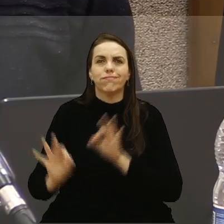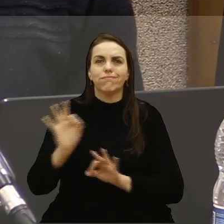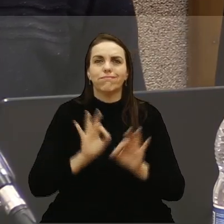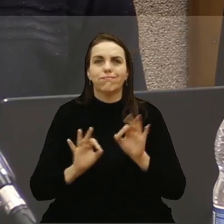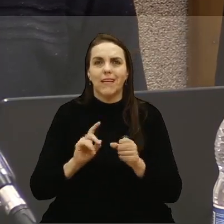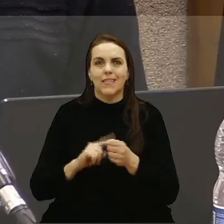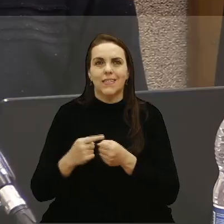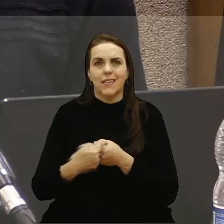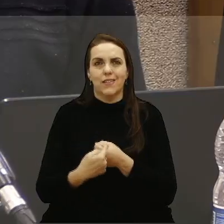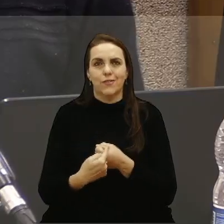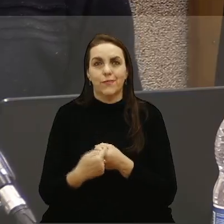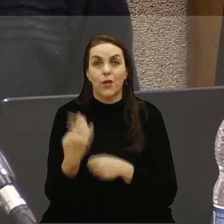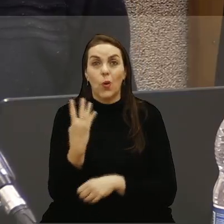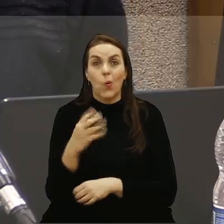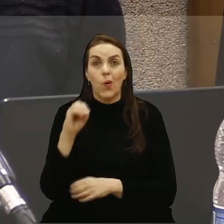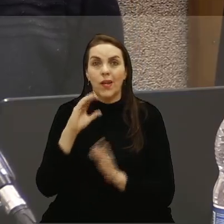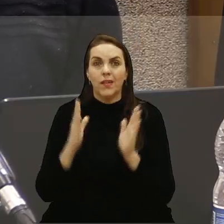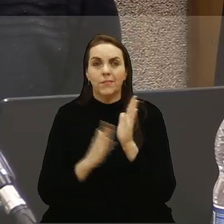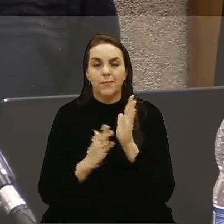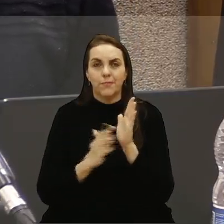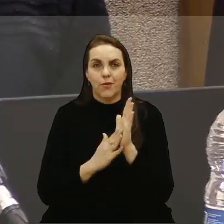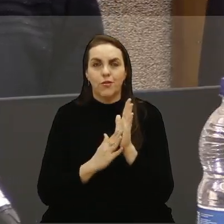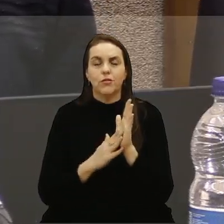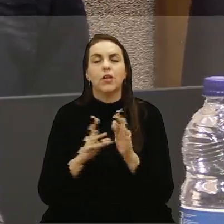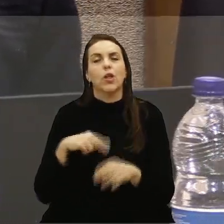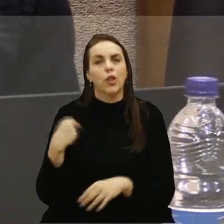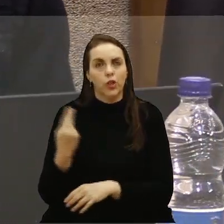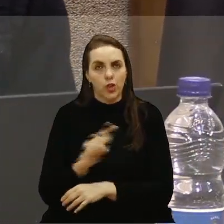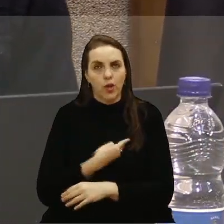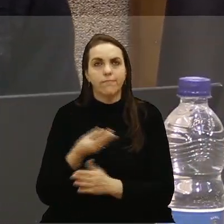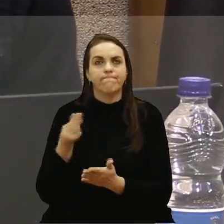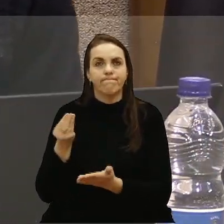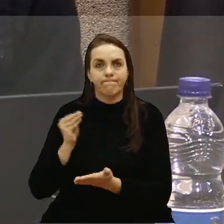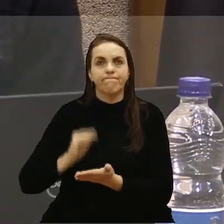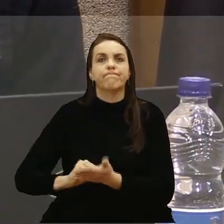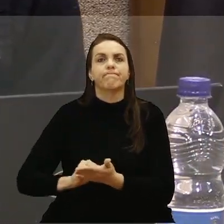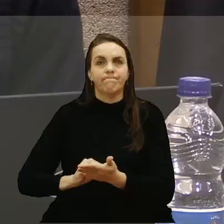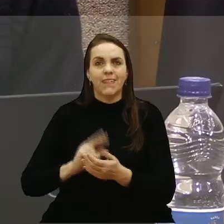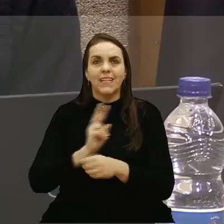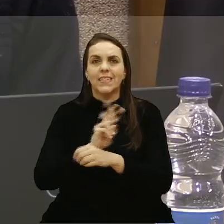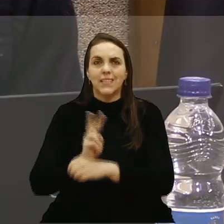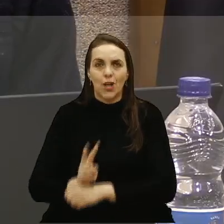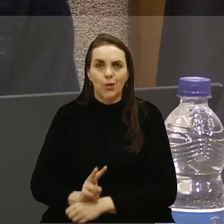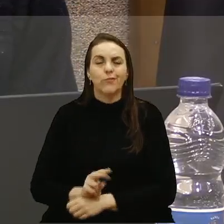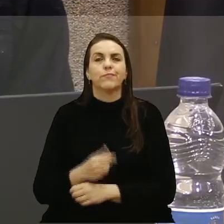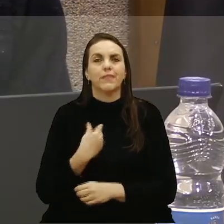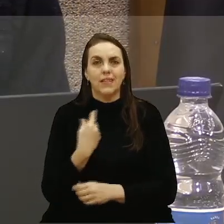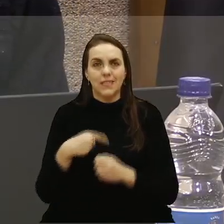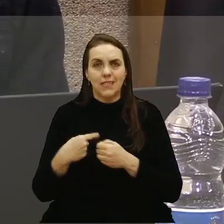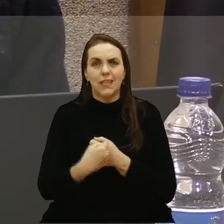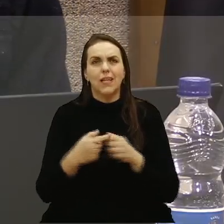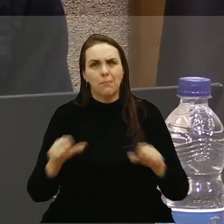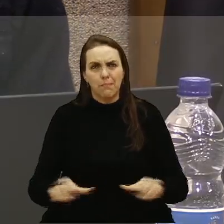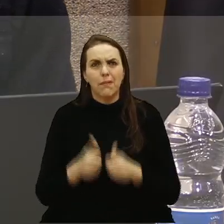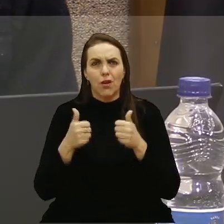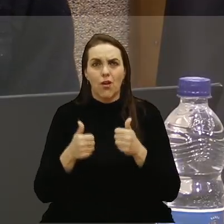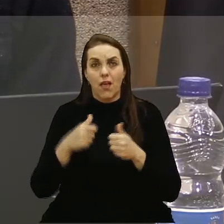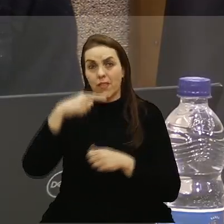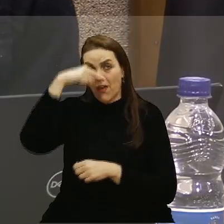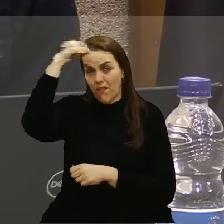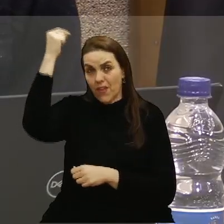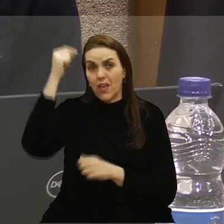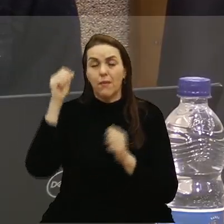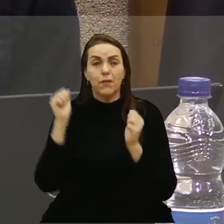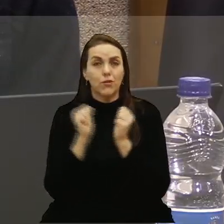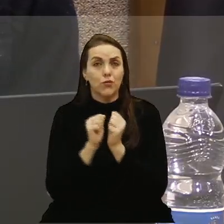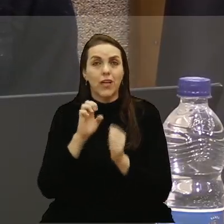40 propostas, nós colocamos a zeladoria da cidade, precisava melhorar muito. Então, o Weber, junto com o Edi, com o Nilton,